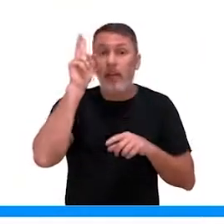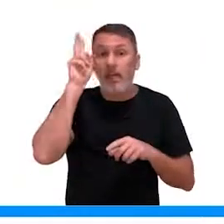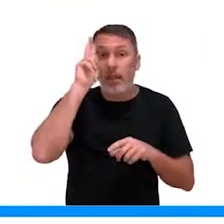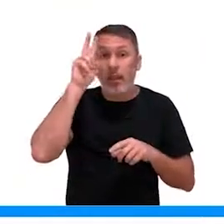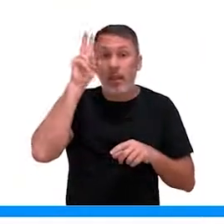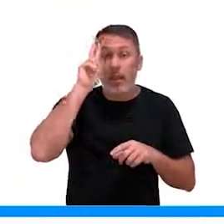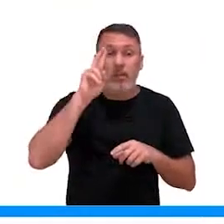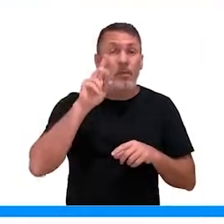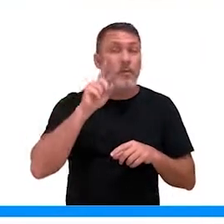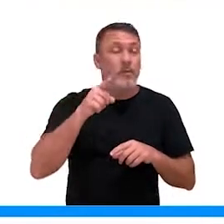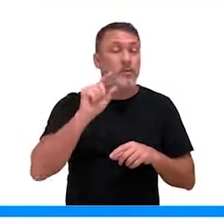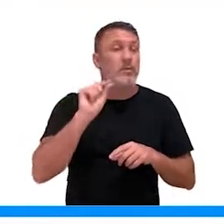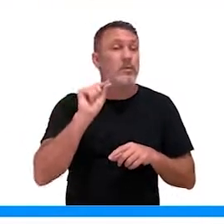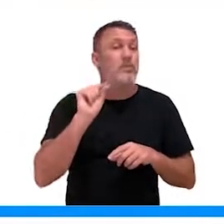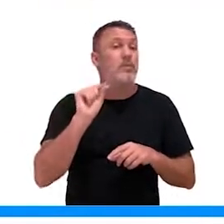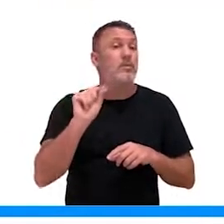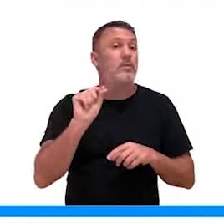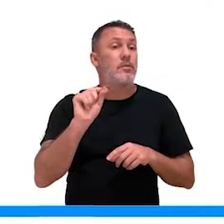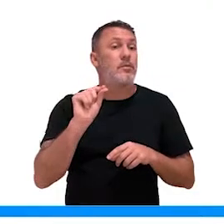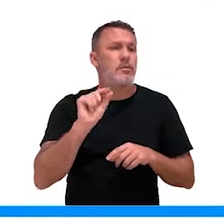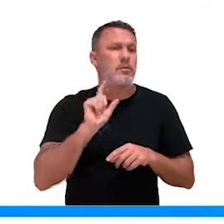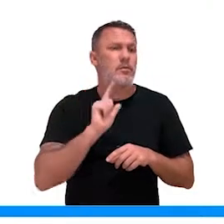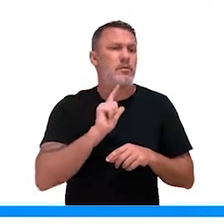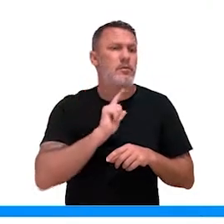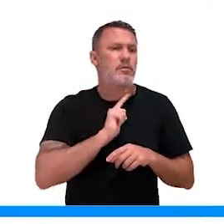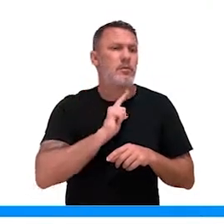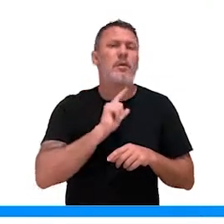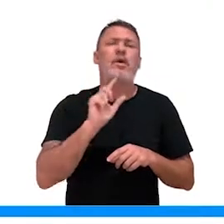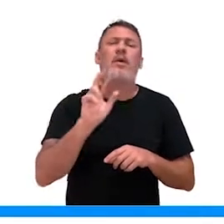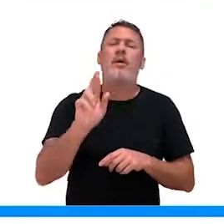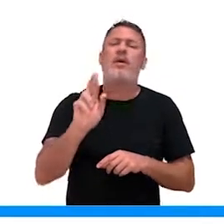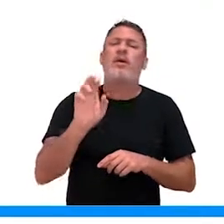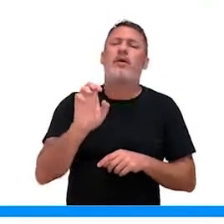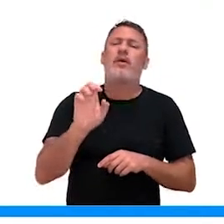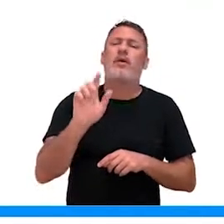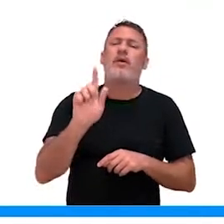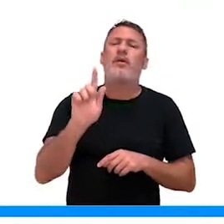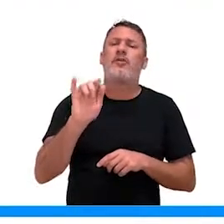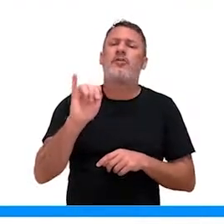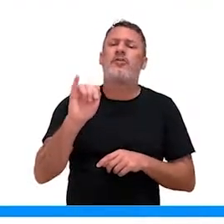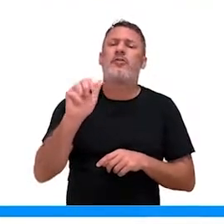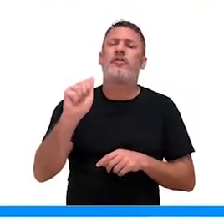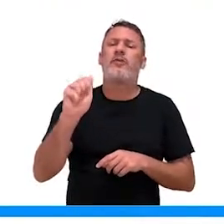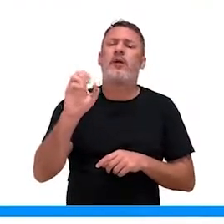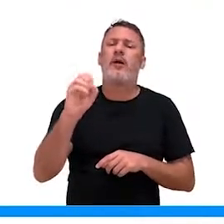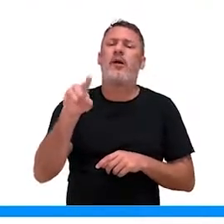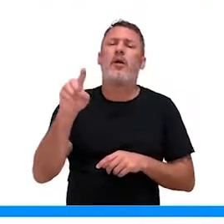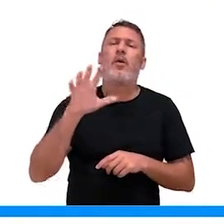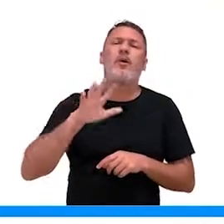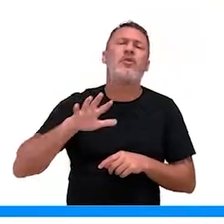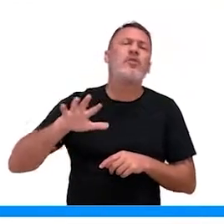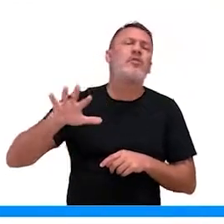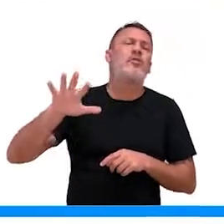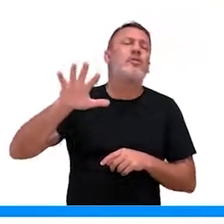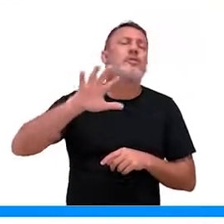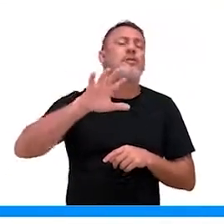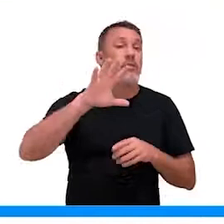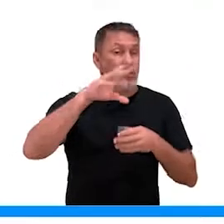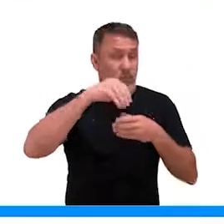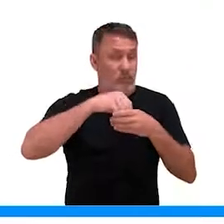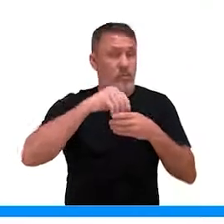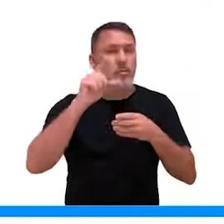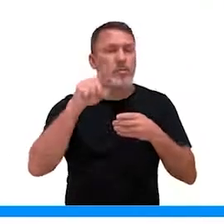aqui com vocês que uma região, ela faz parte das chamadas categorias da